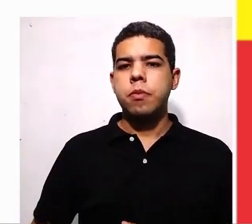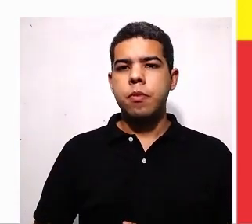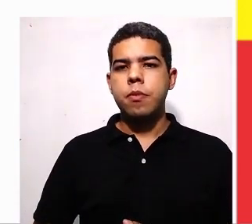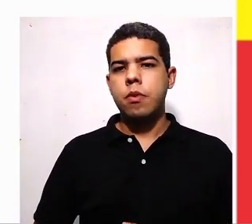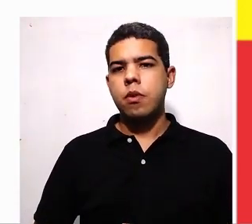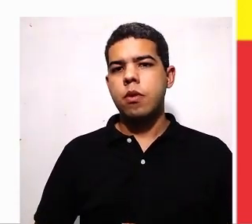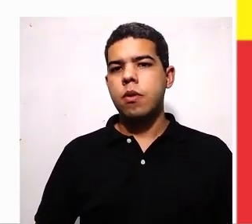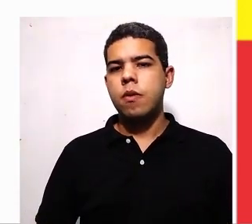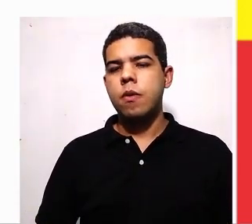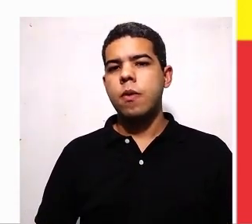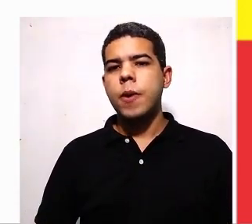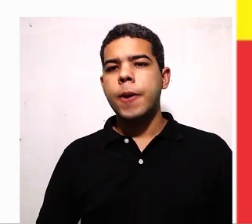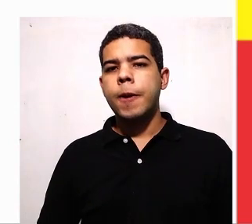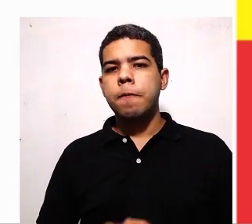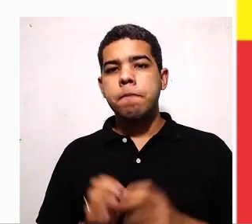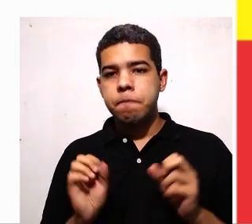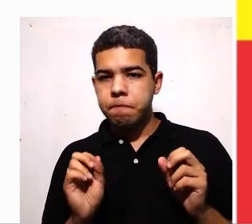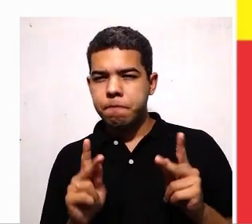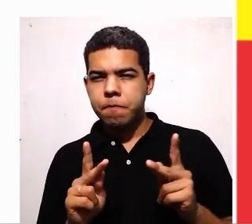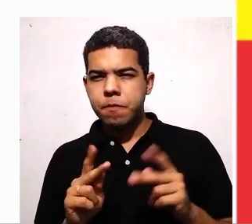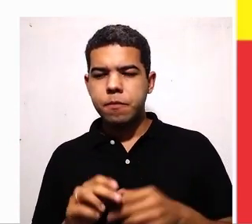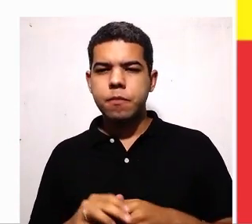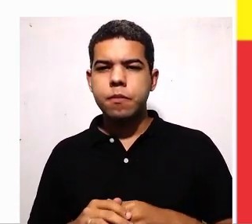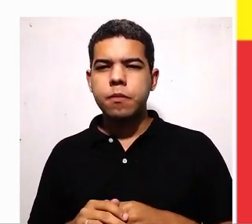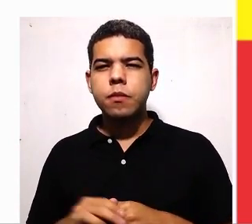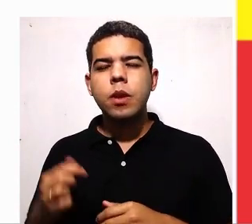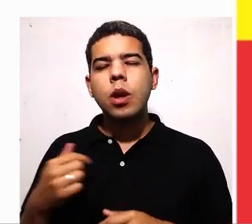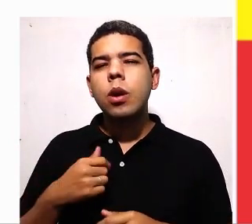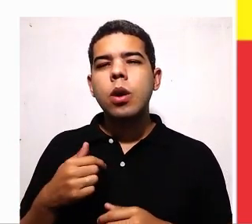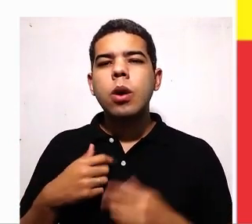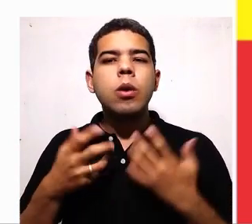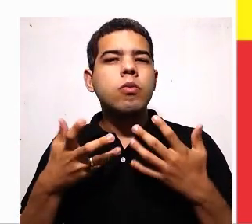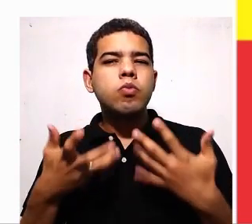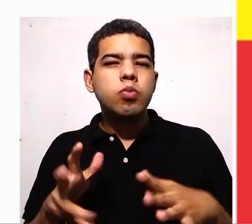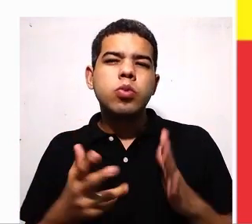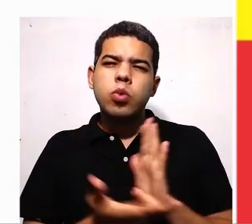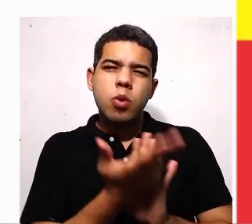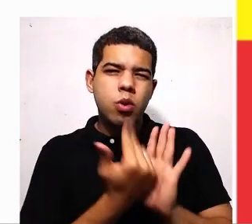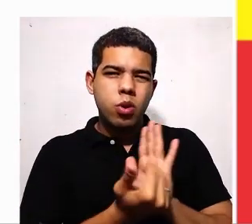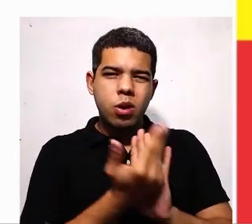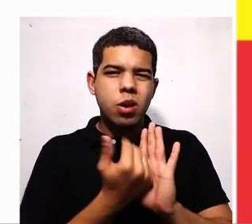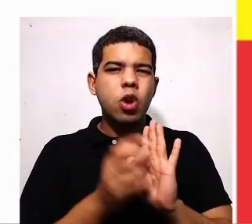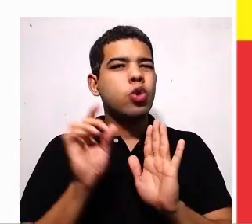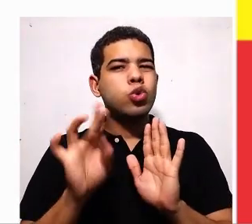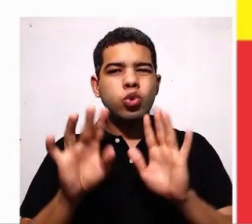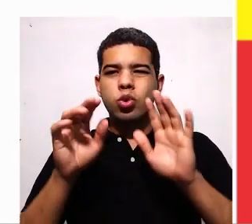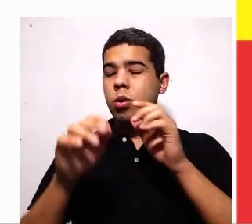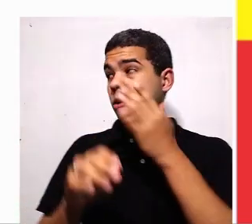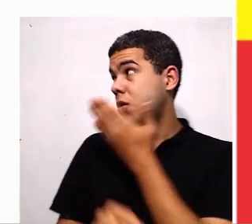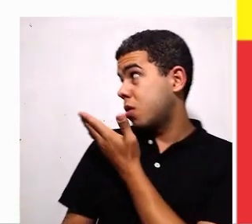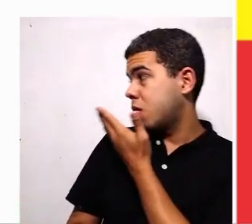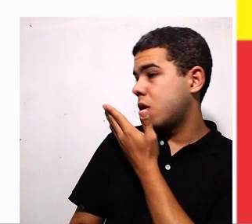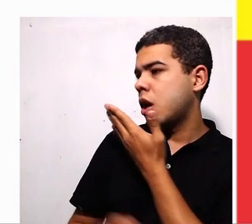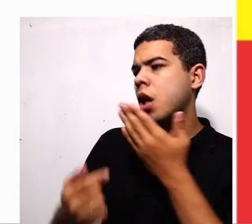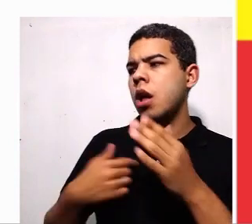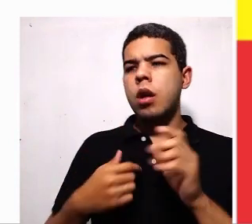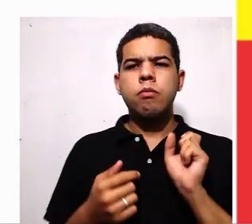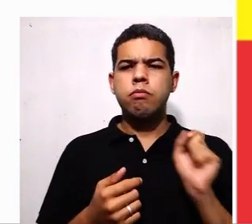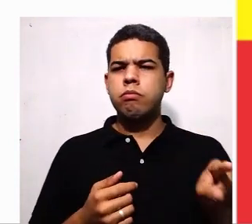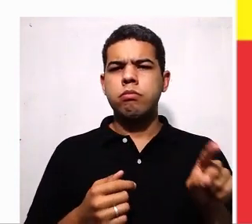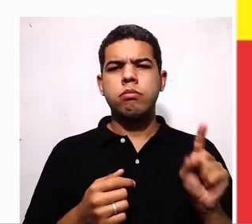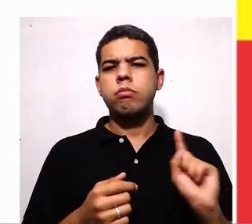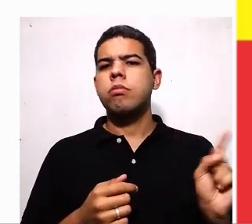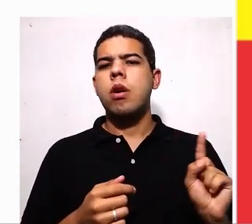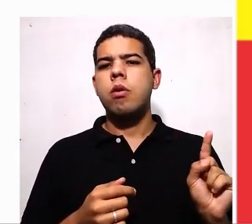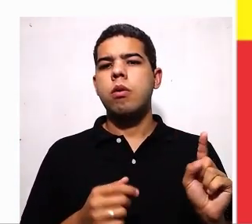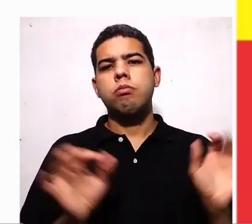e coloco mais um, beleza? Então, como eu não quero essa figura, só quero só essa, então você vai colocar não e